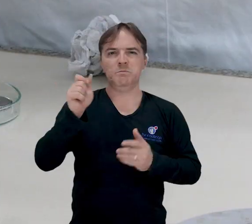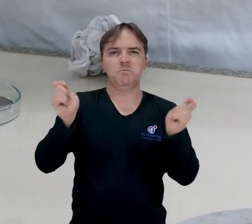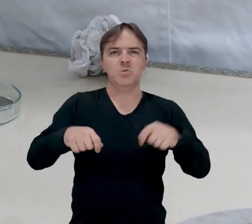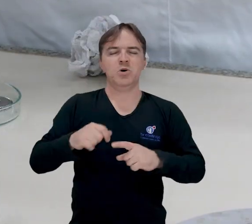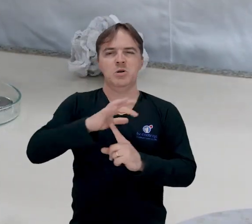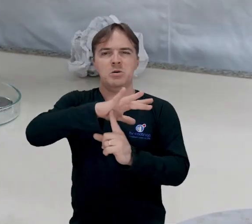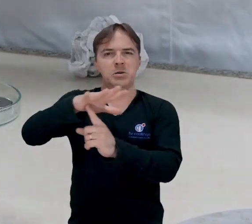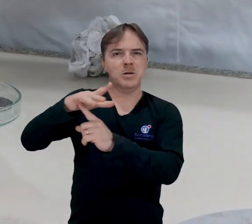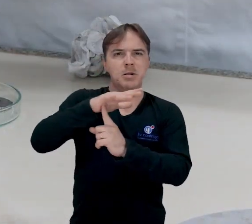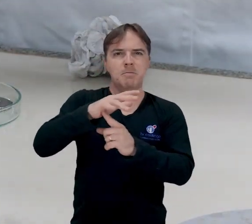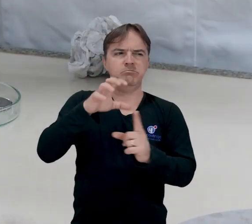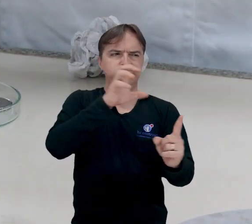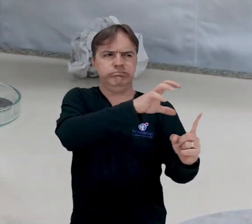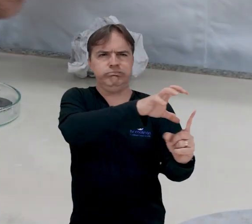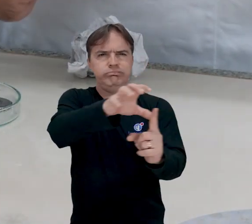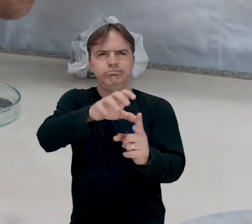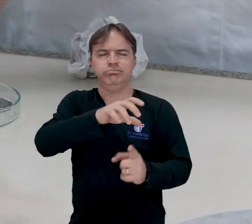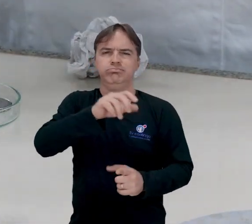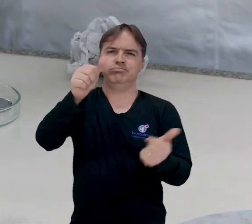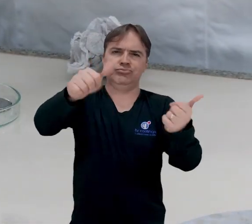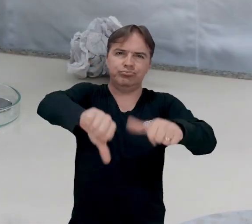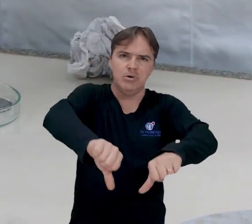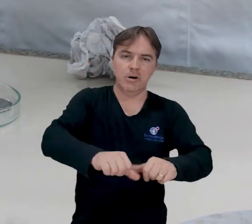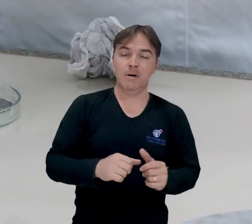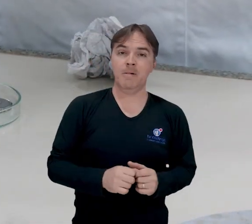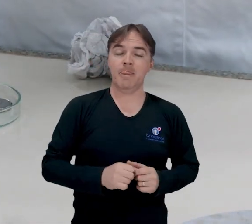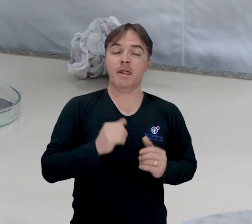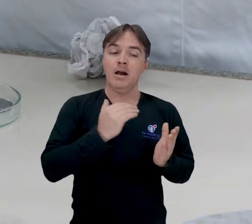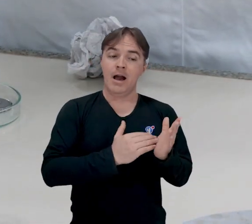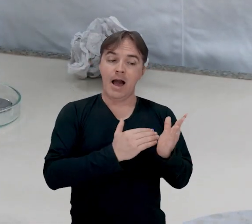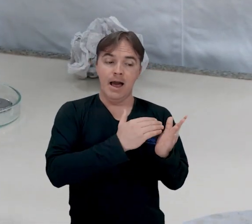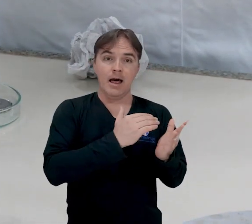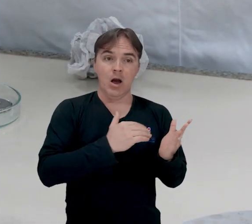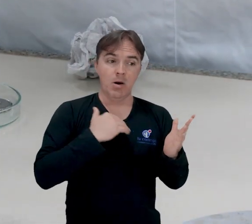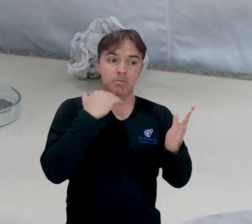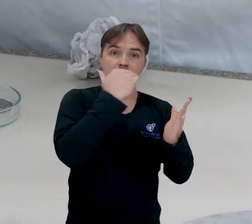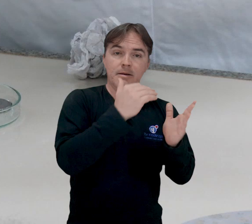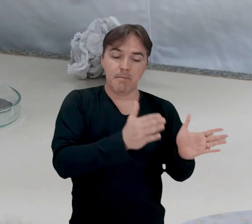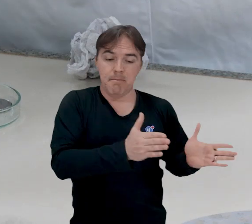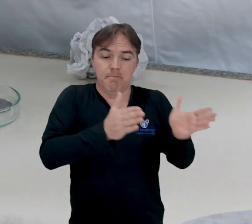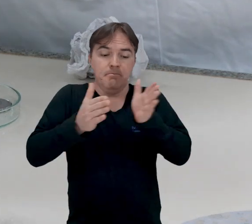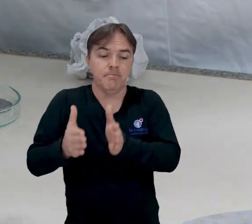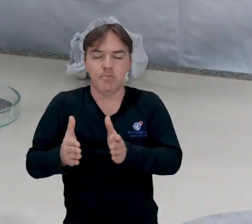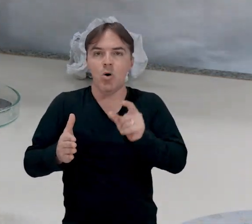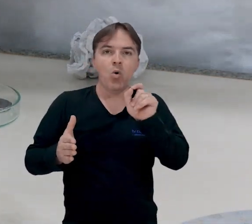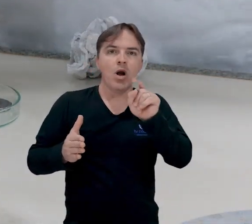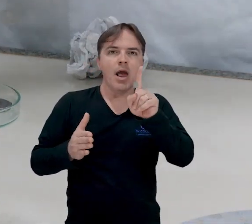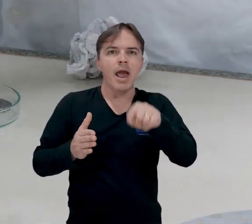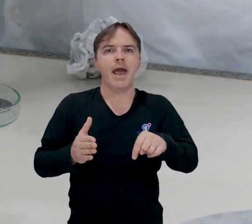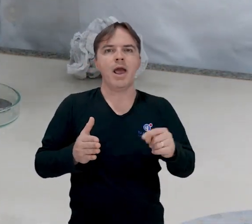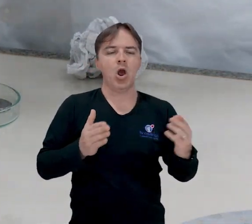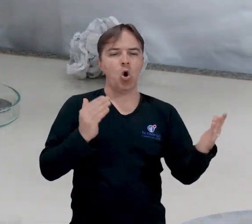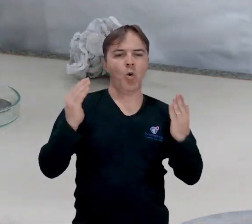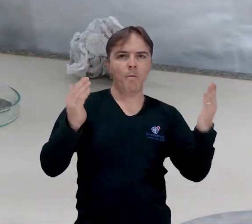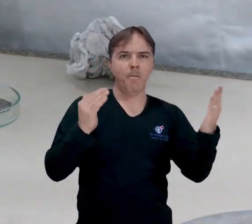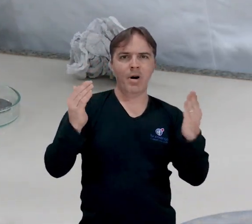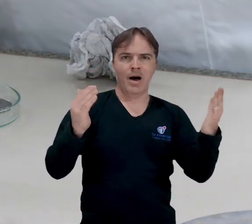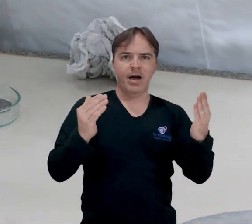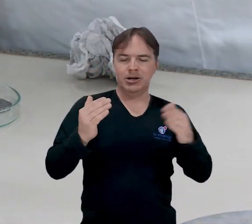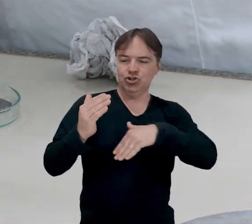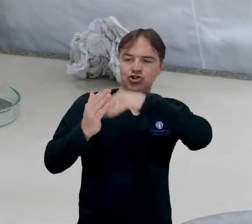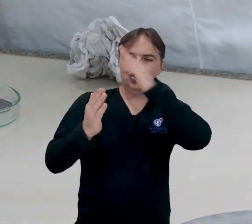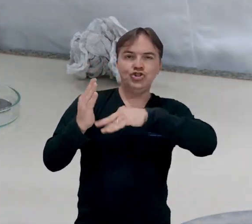próximas etapas é a gente trabalhar com outro tipo de resina, a resina epóxi, para fazer uma comparação com